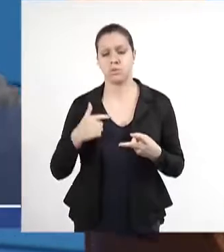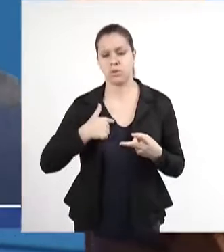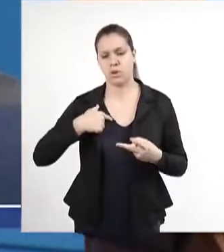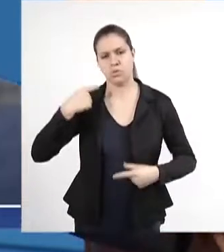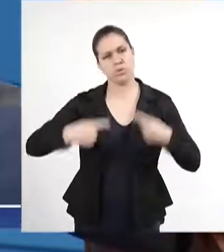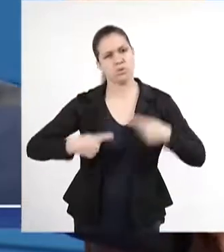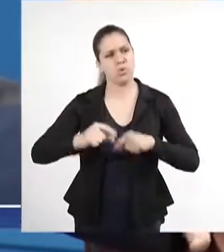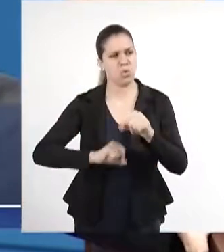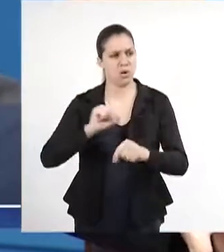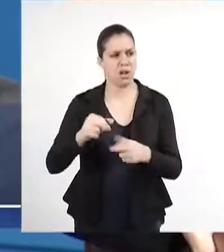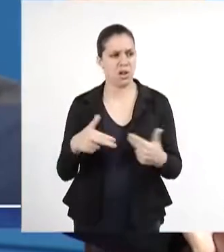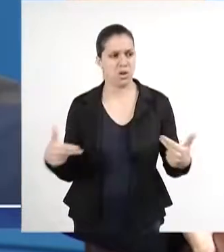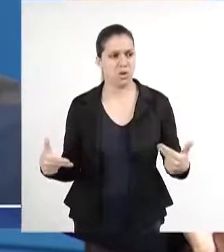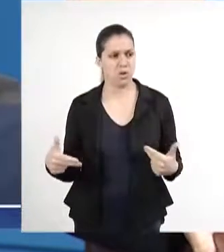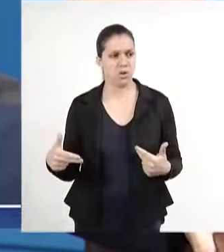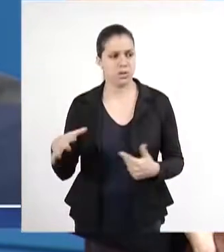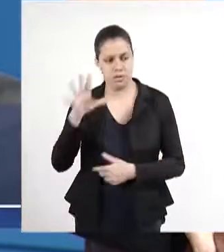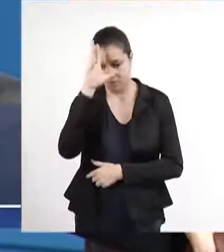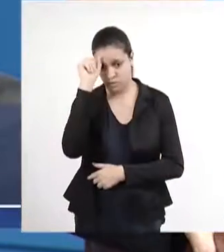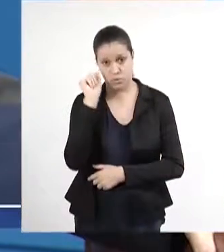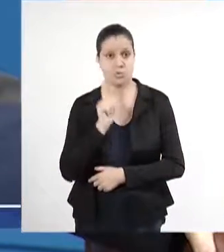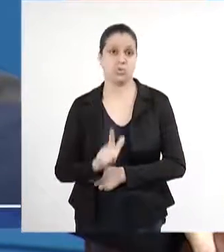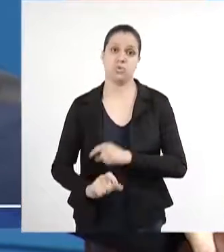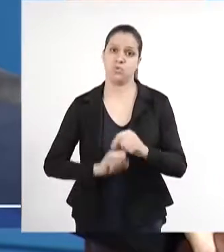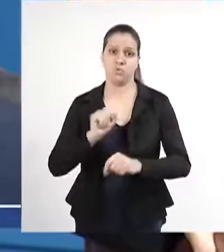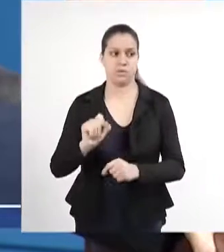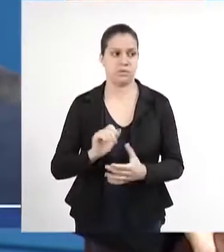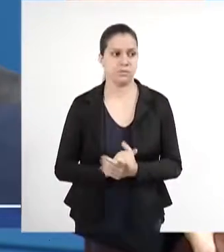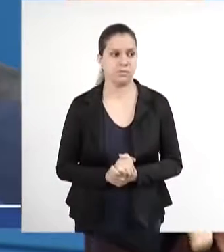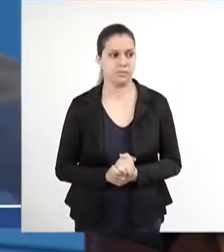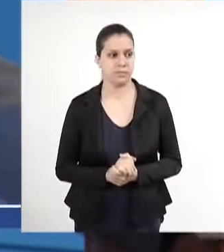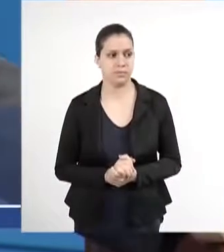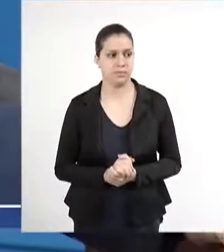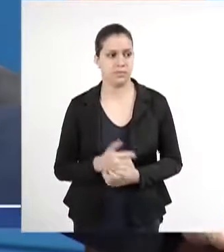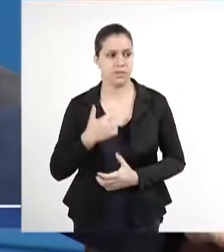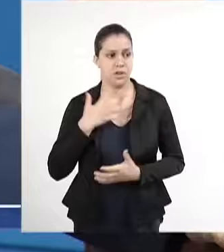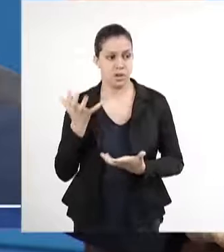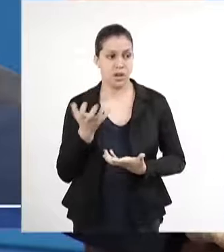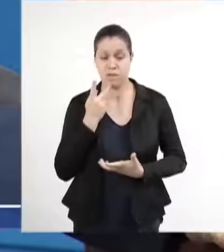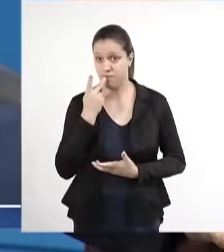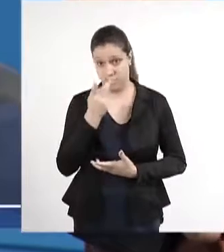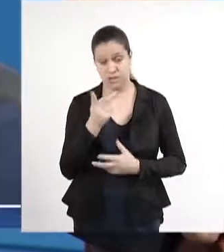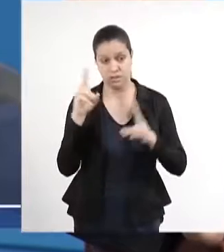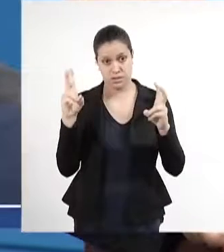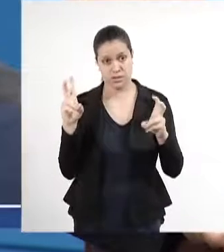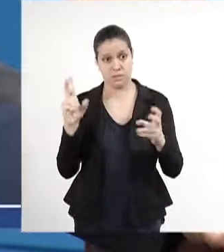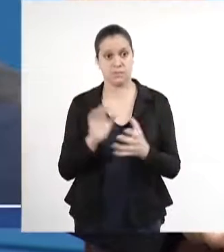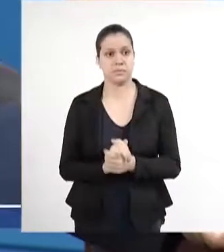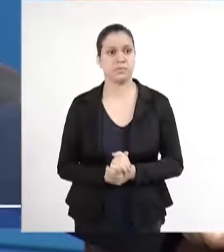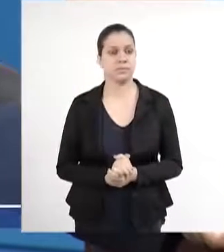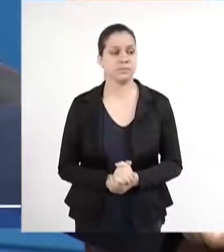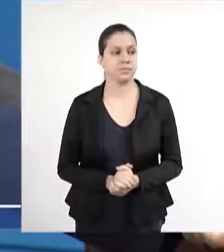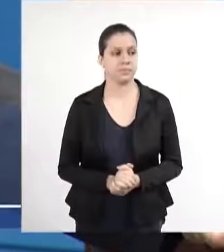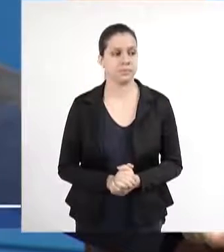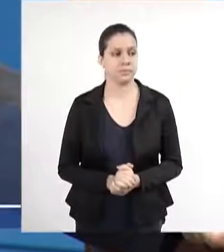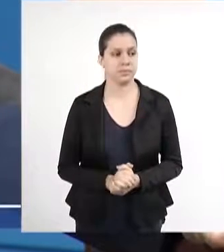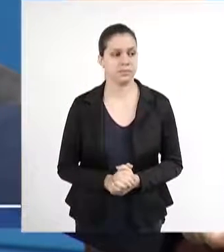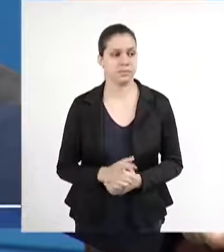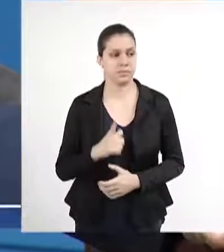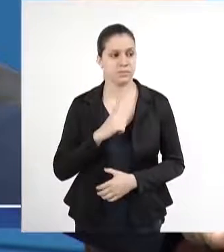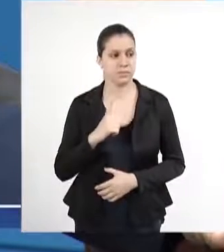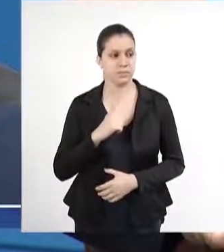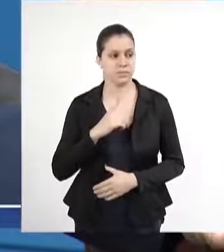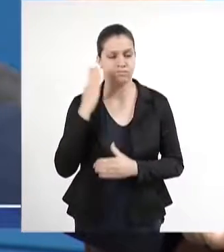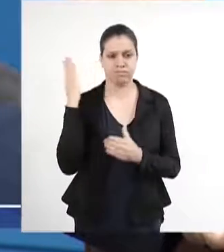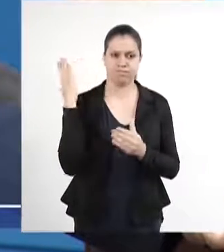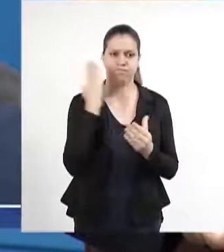coisa que incomoda muito ao Mato Grosso do Sul, e eu queria falar sobre esse assunto. Existe uma ação judicial para que a gente